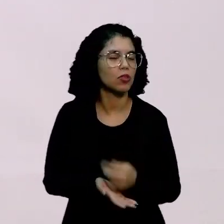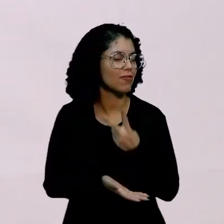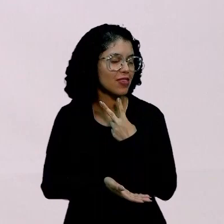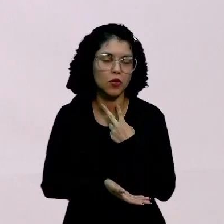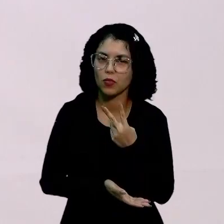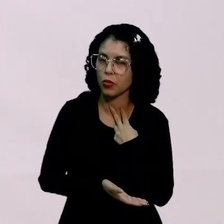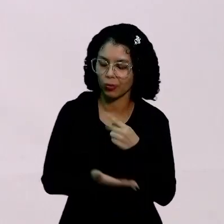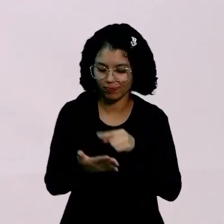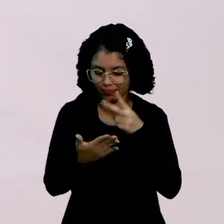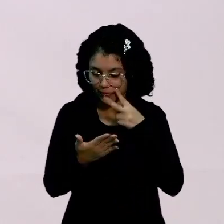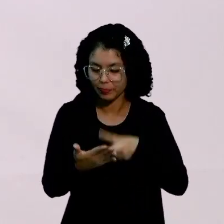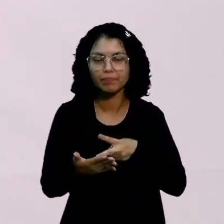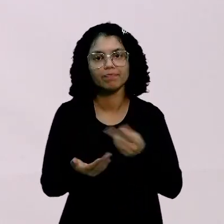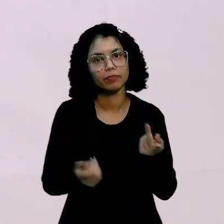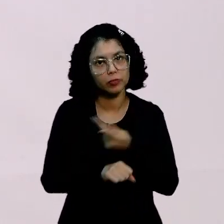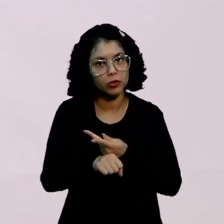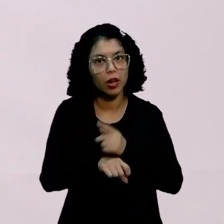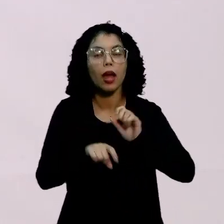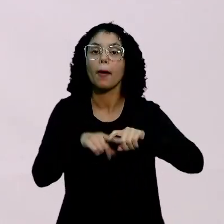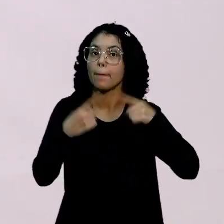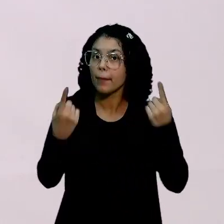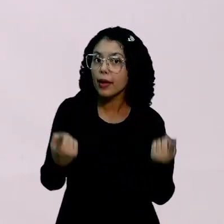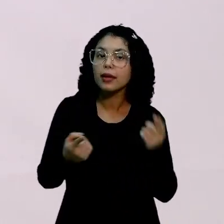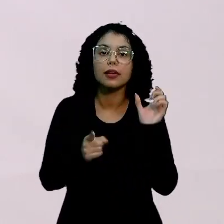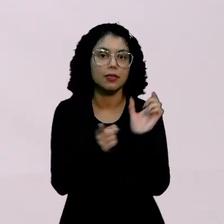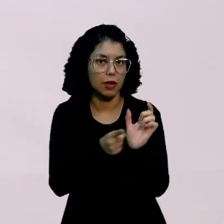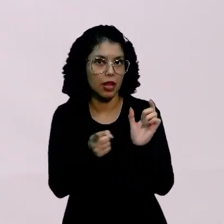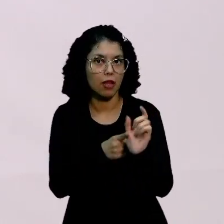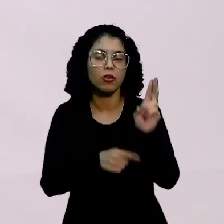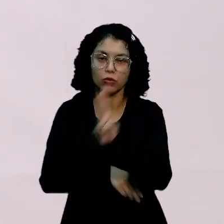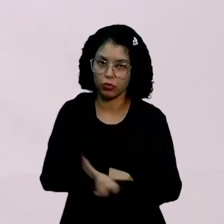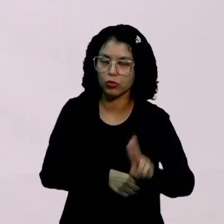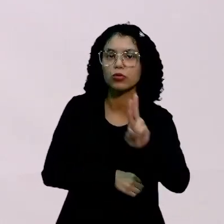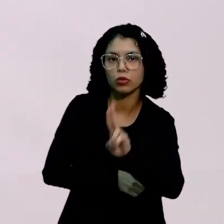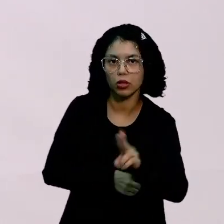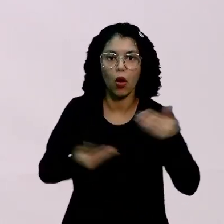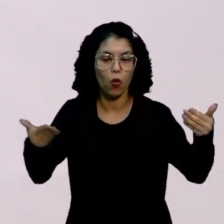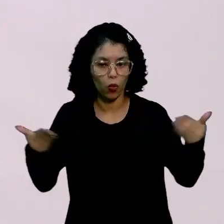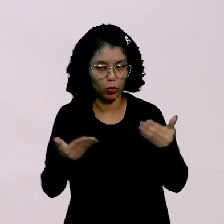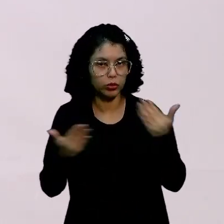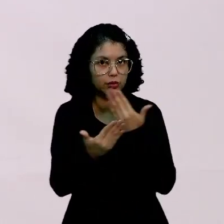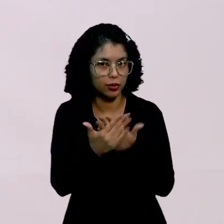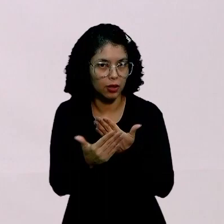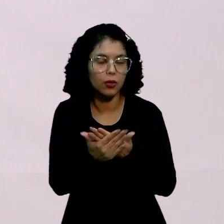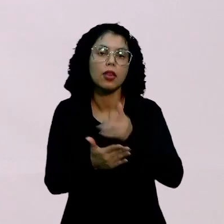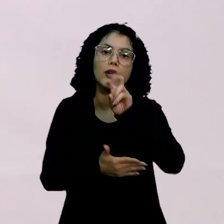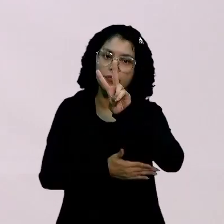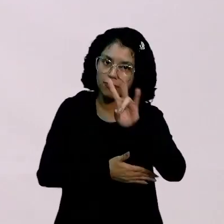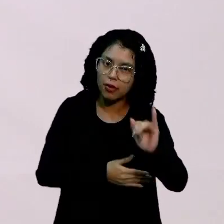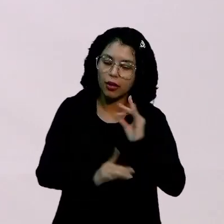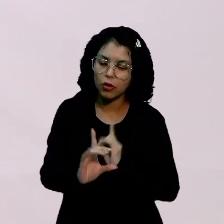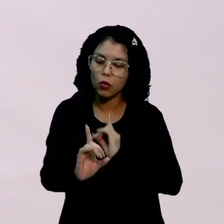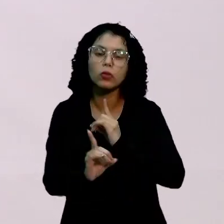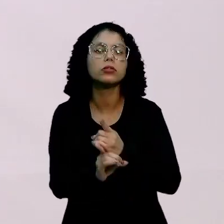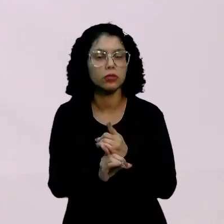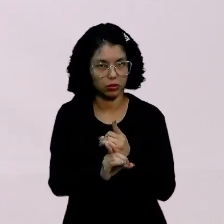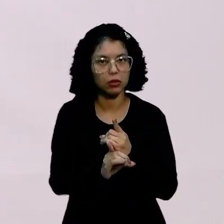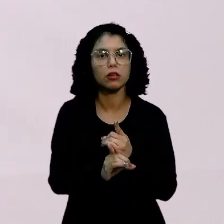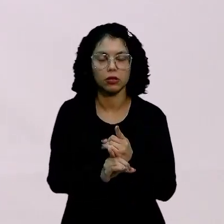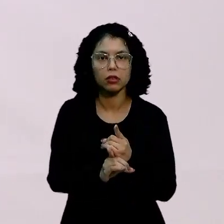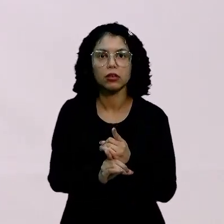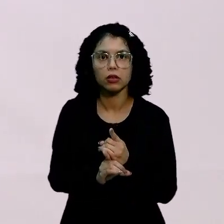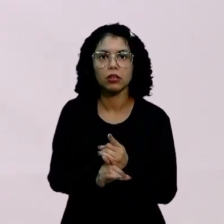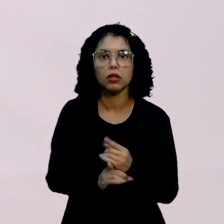poder consultar. Então, as palavras cognatas que nós utilizamos hoje na aula, vocês viram algumas dessas